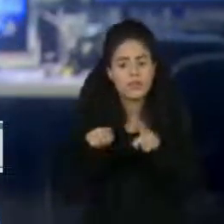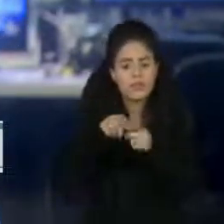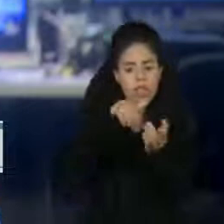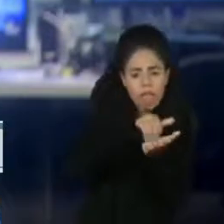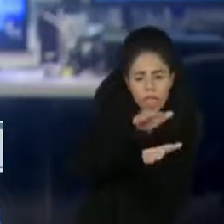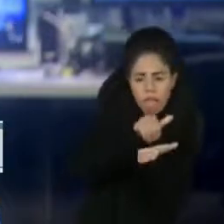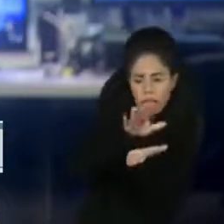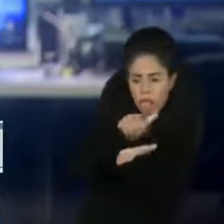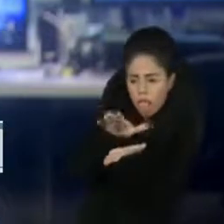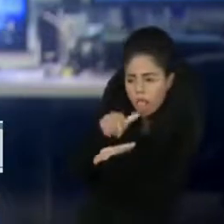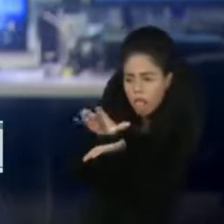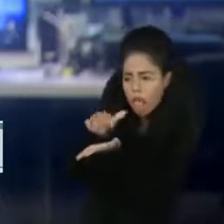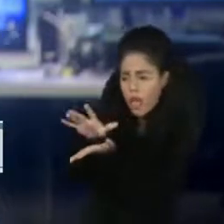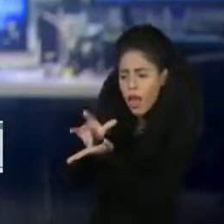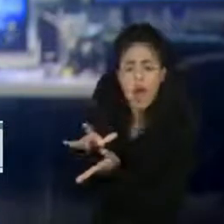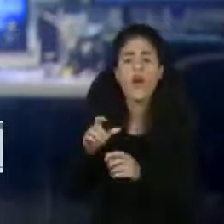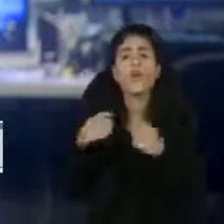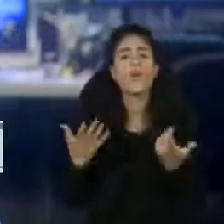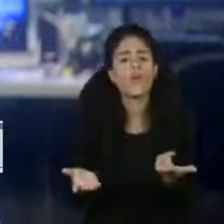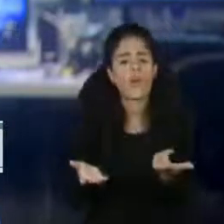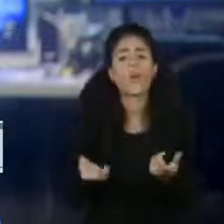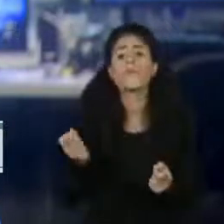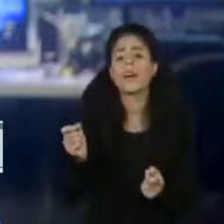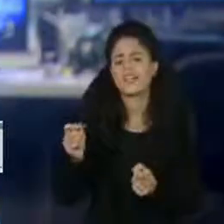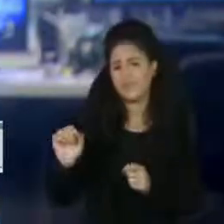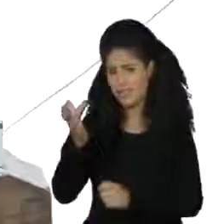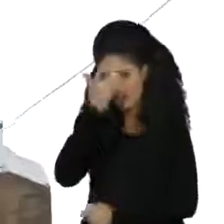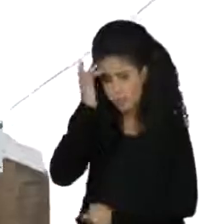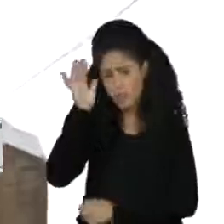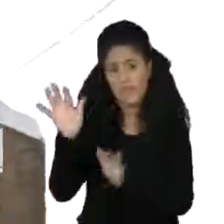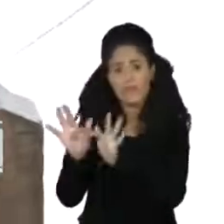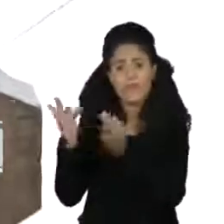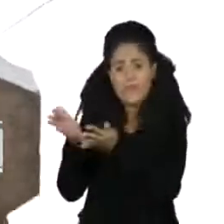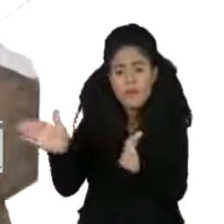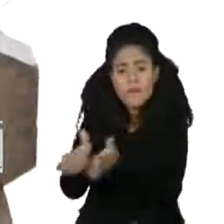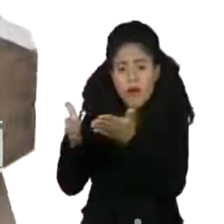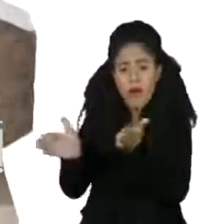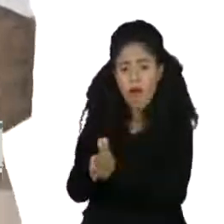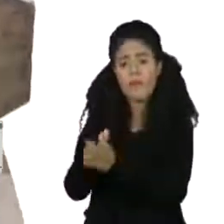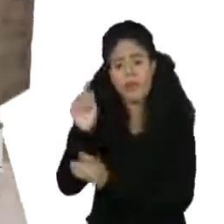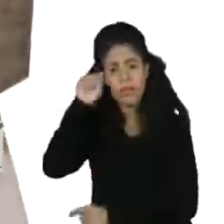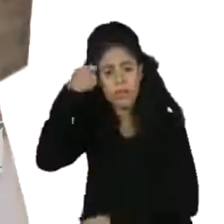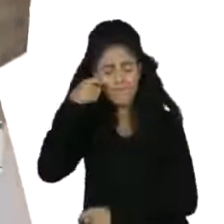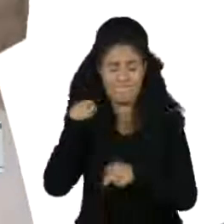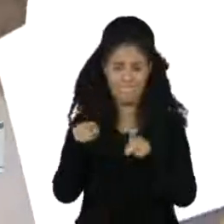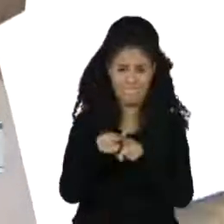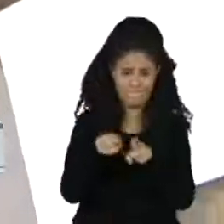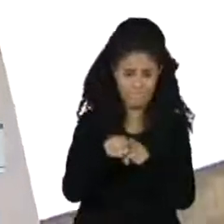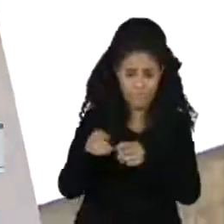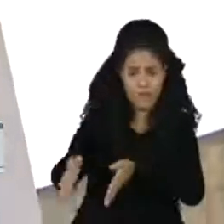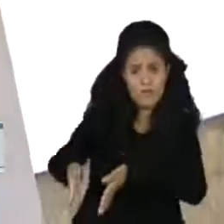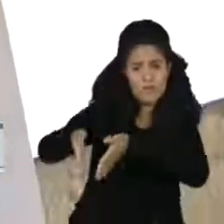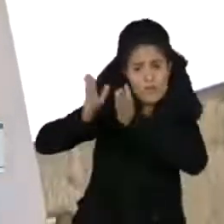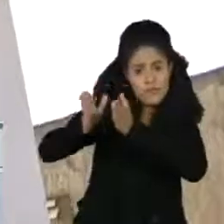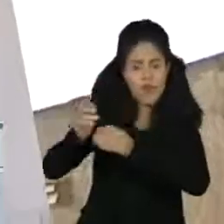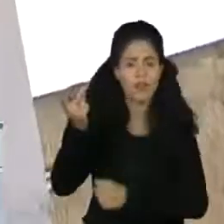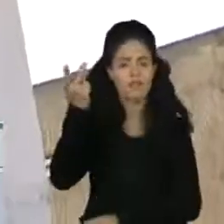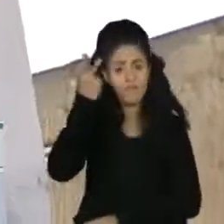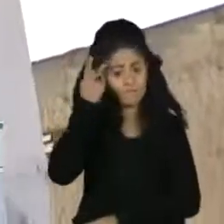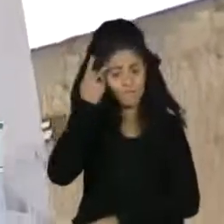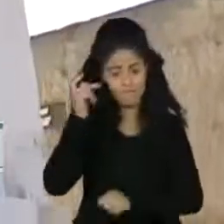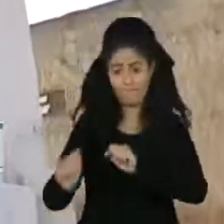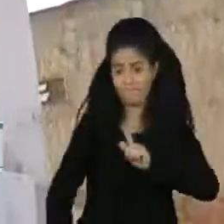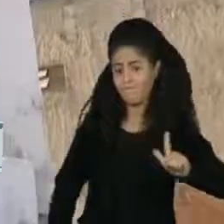despejos afetaram mais as populações pobres e negras é o nome da ocupação na zona